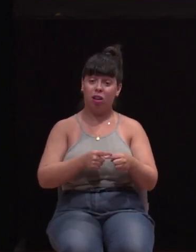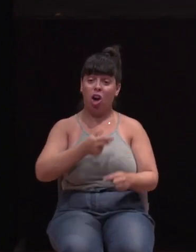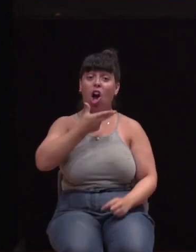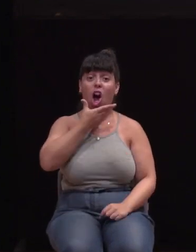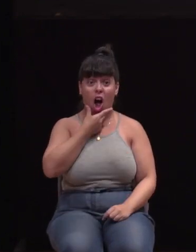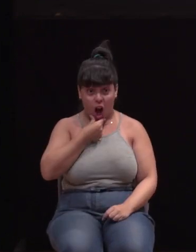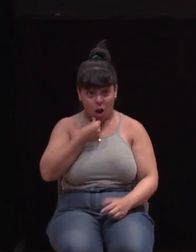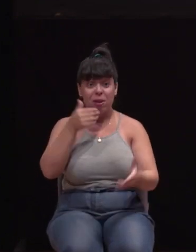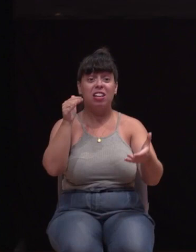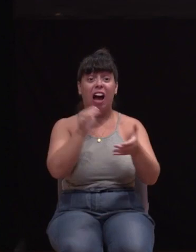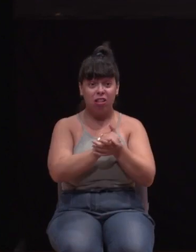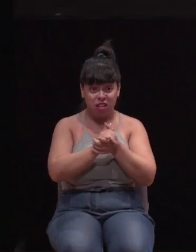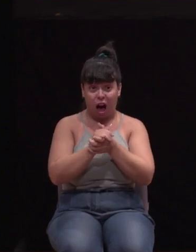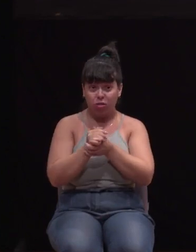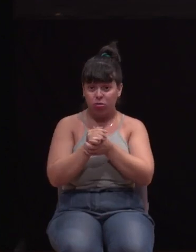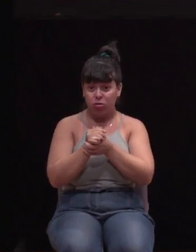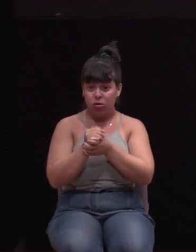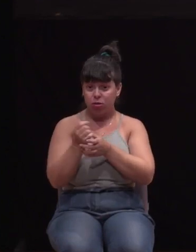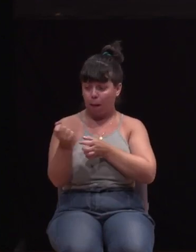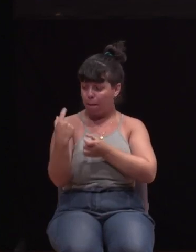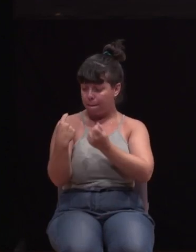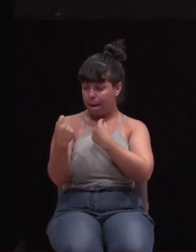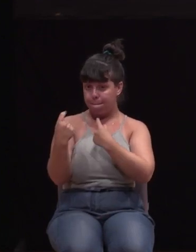gente. Todos!